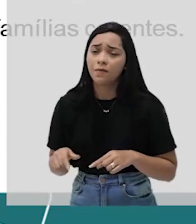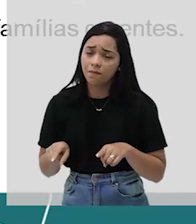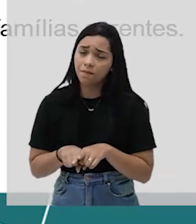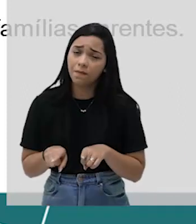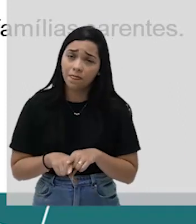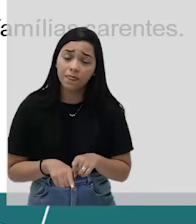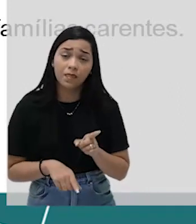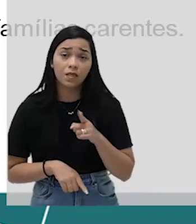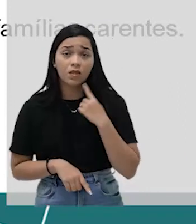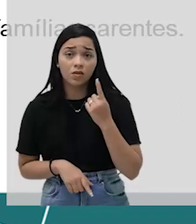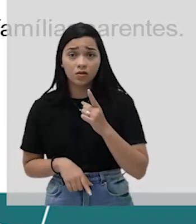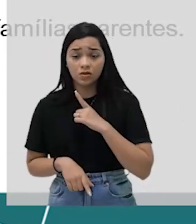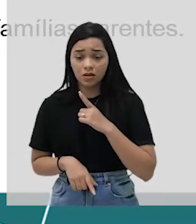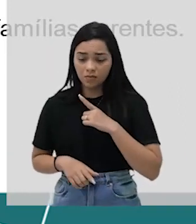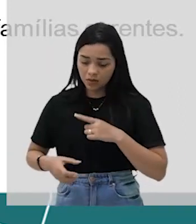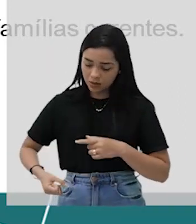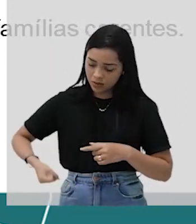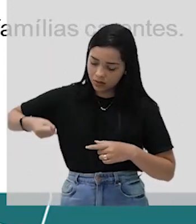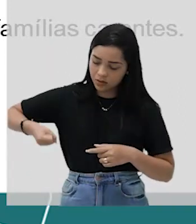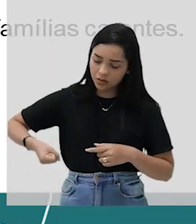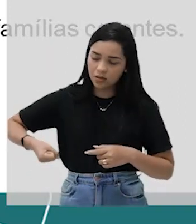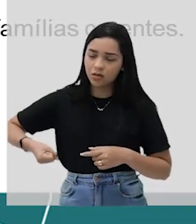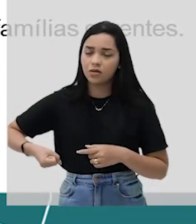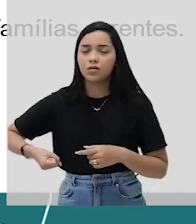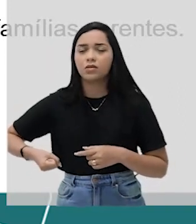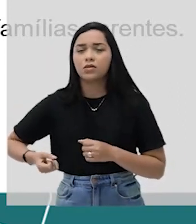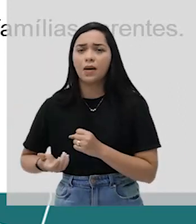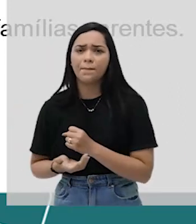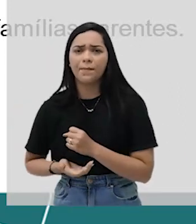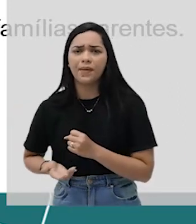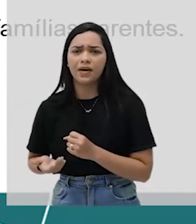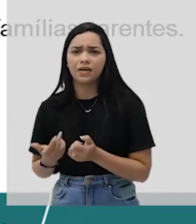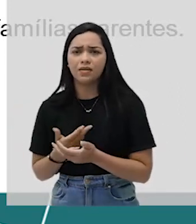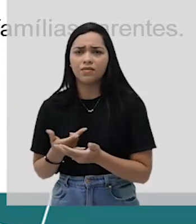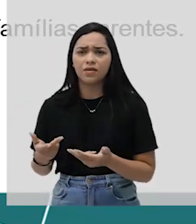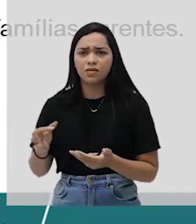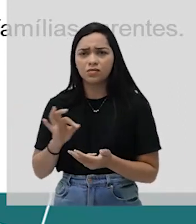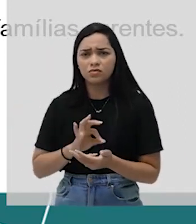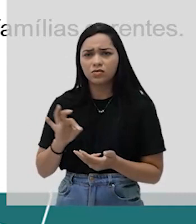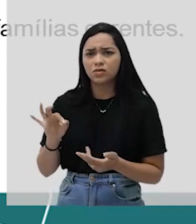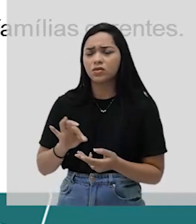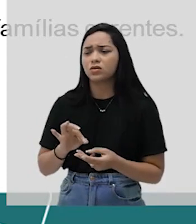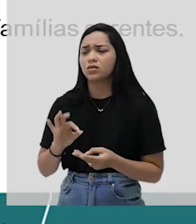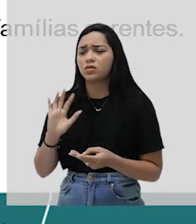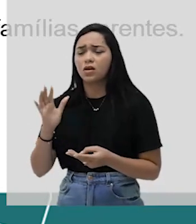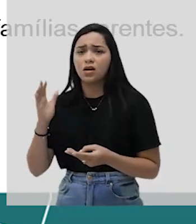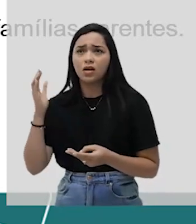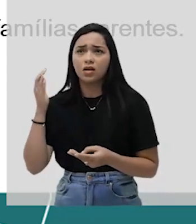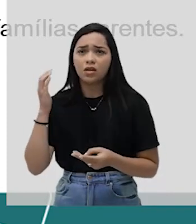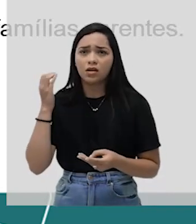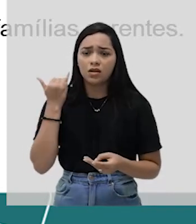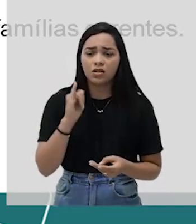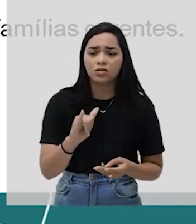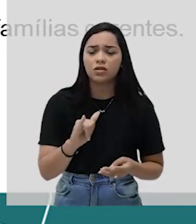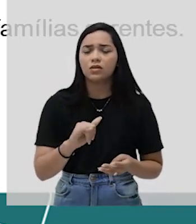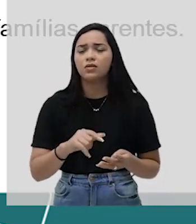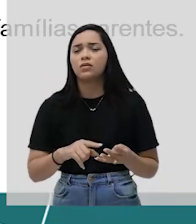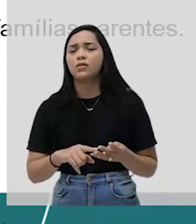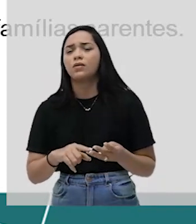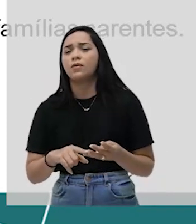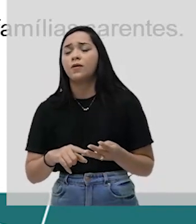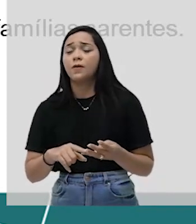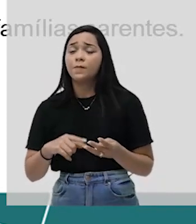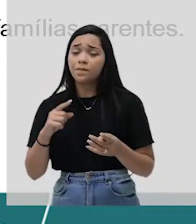Então, nós temos a cesta básica, as tarifas, como de energia, Tá?